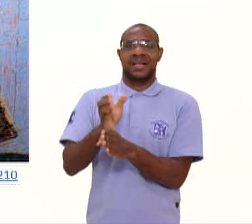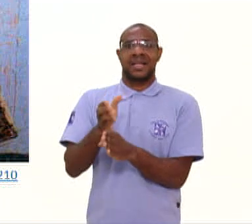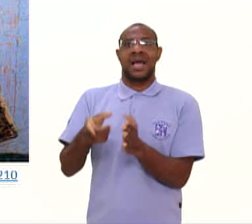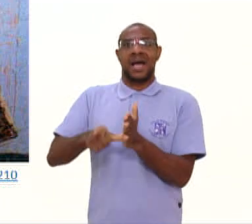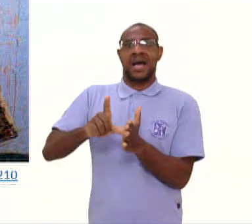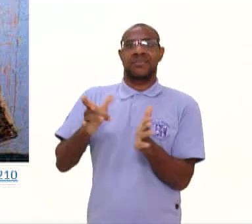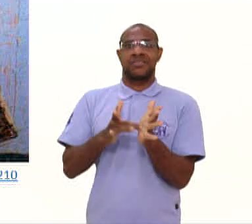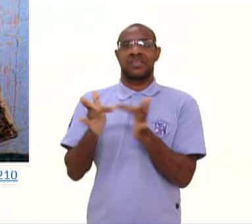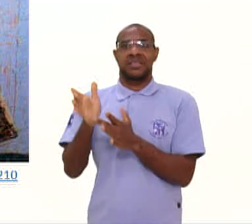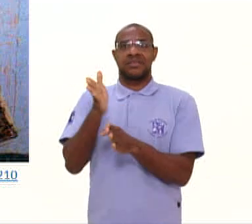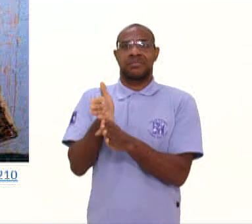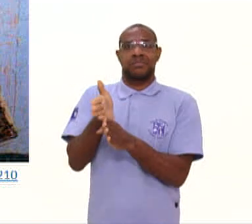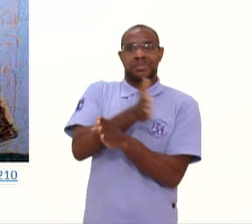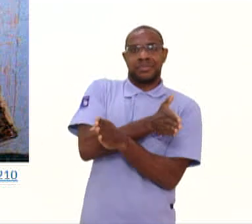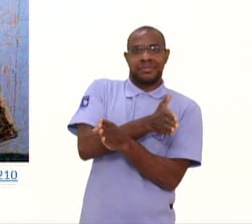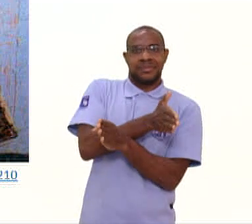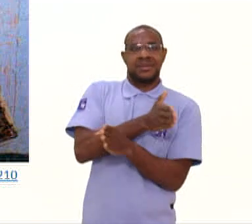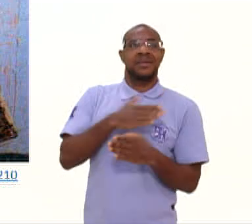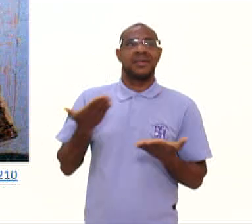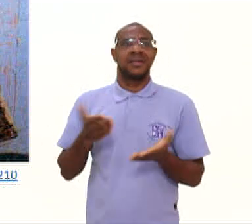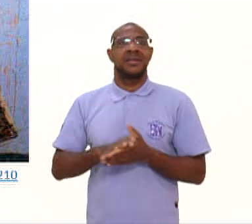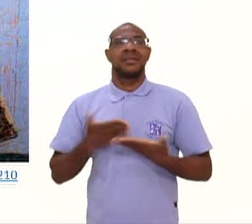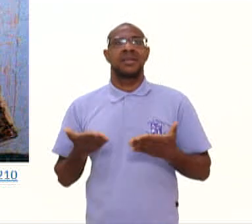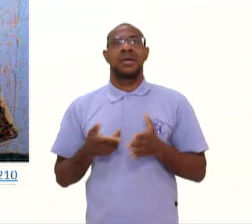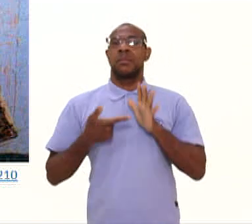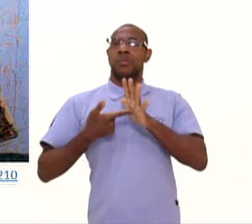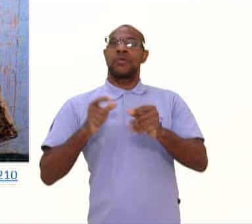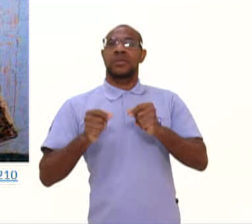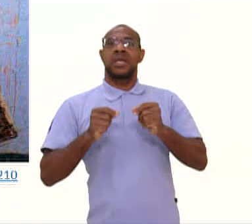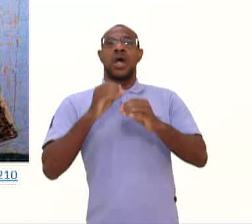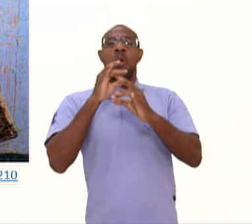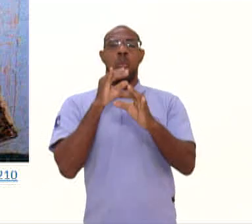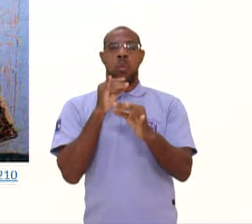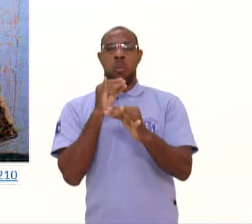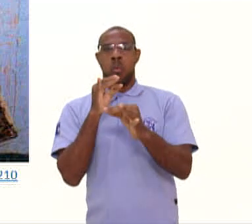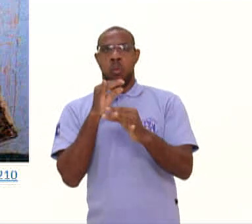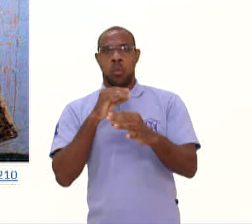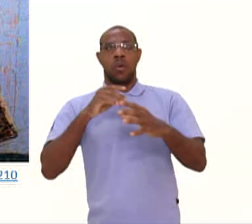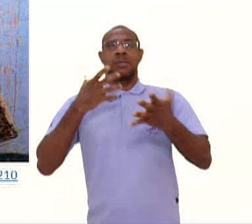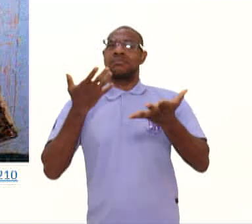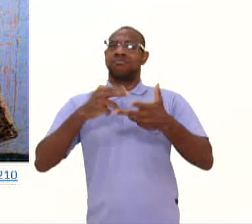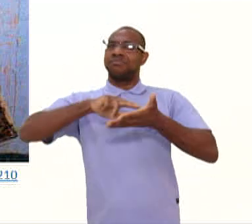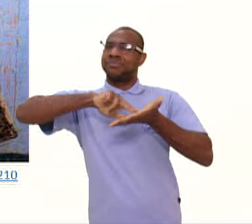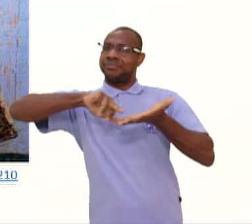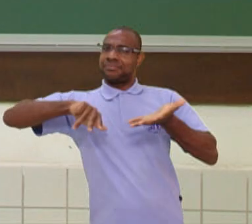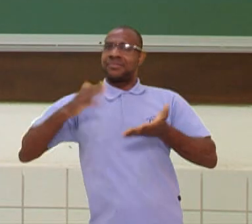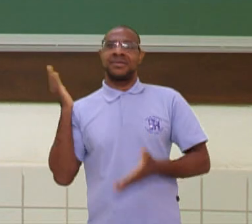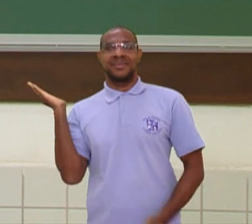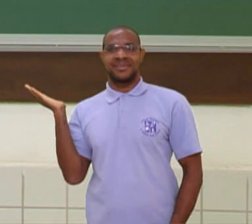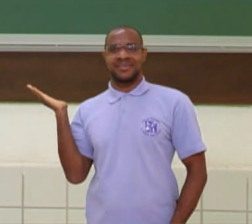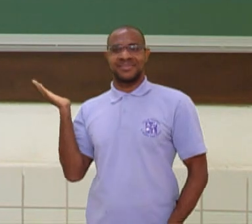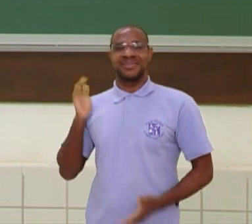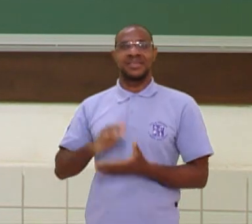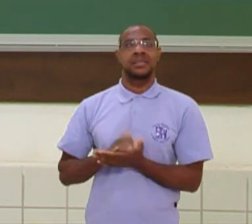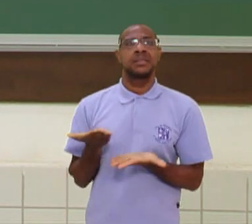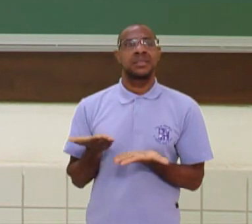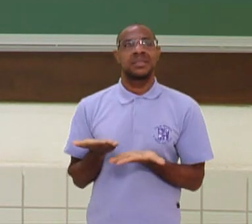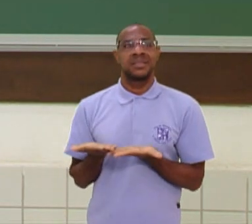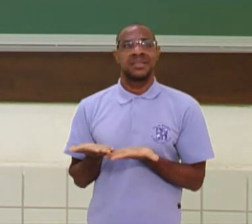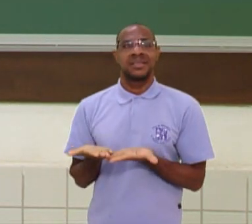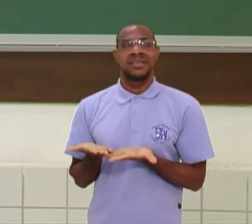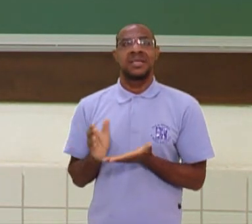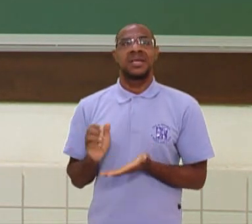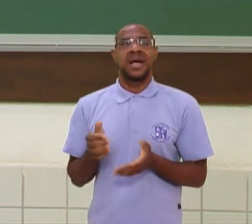tocando harpa, alaúde e um instrumento de sopro. Então, temos ali que esse conceito inicial que você vai estar trabalhando, então